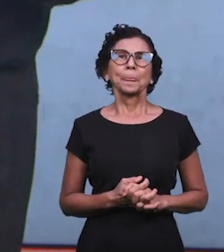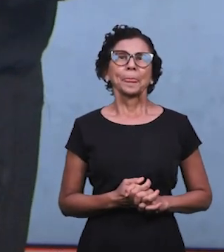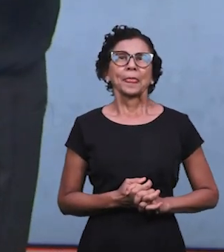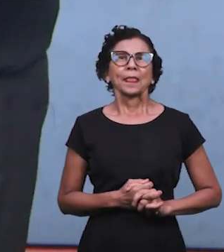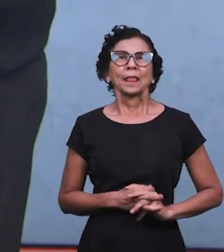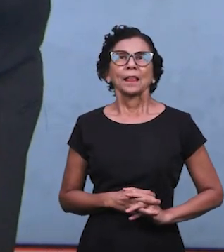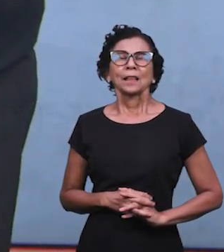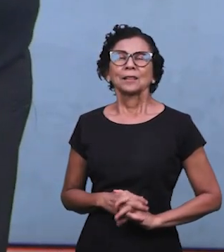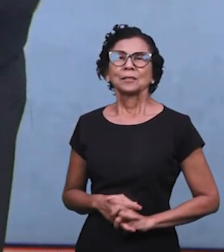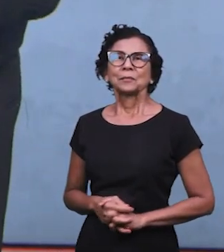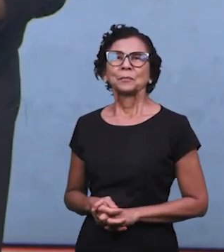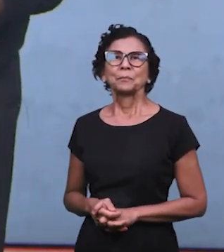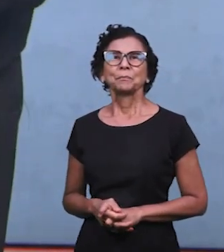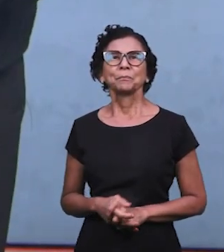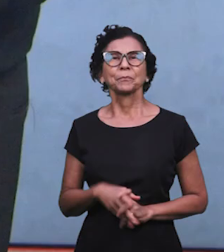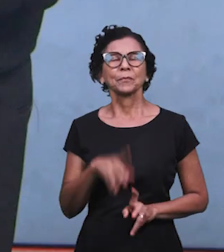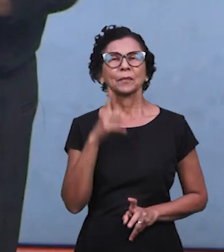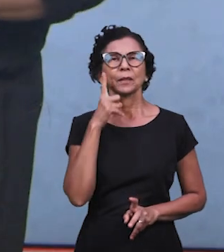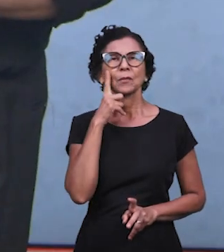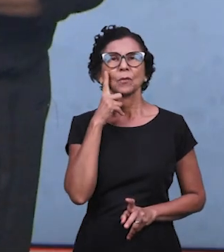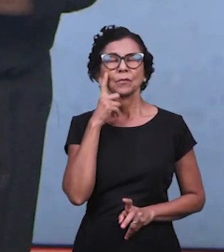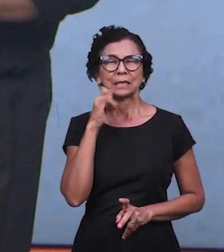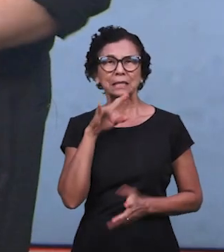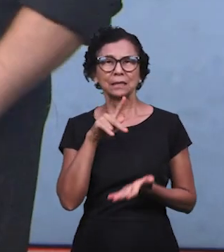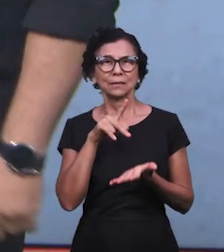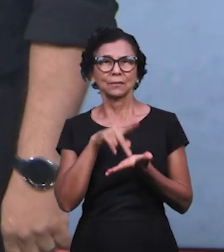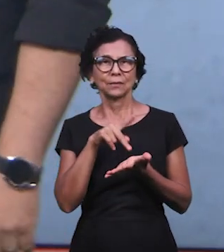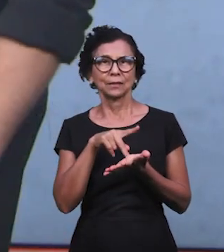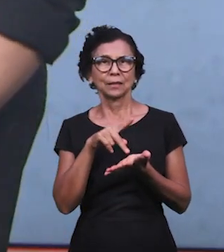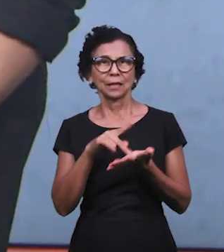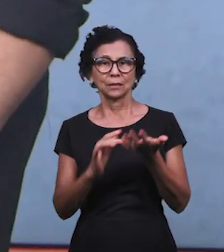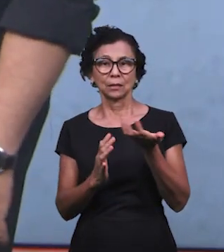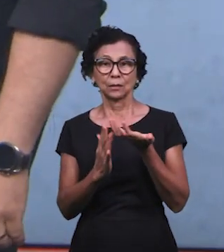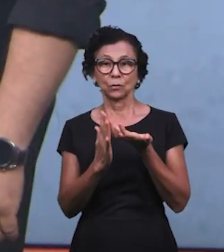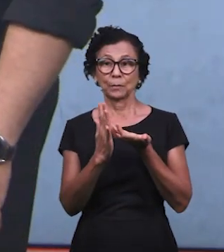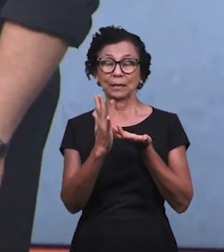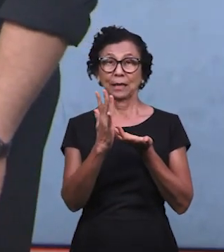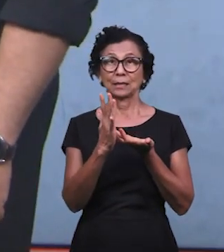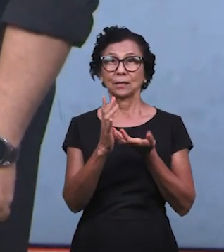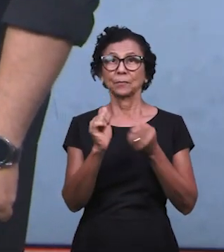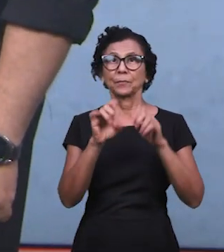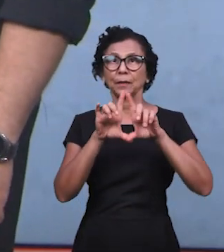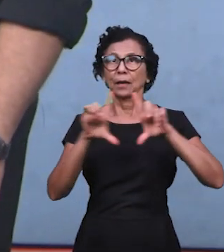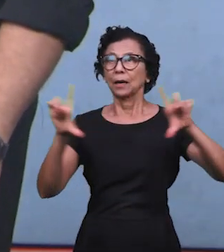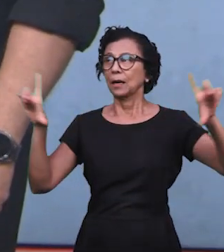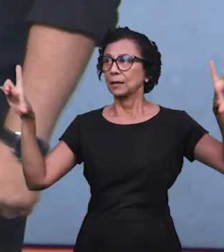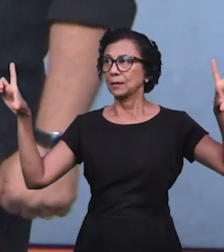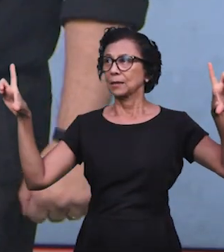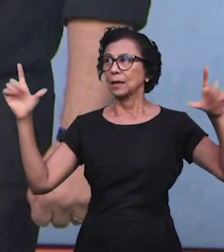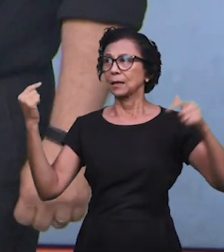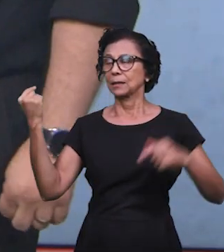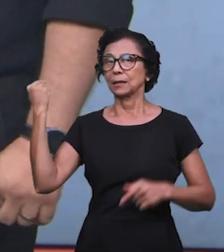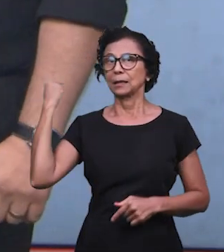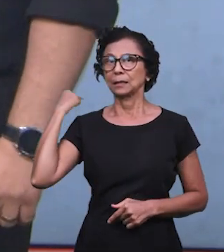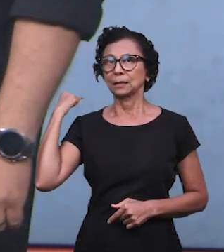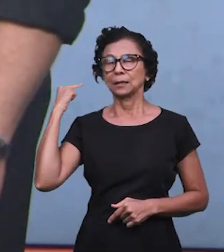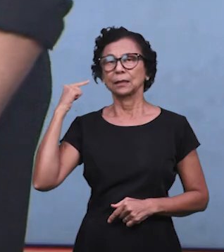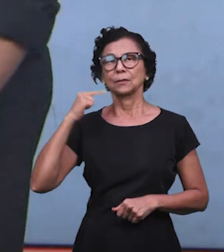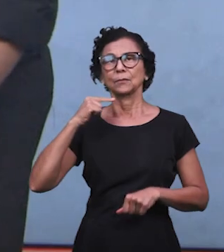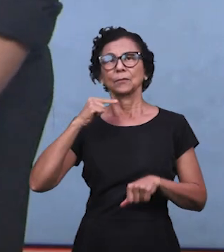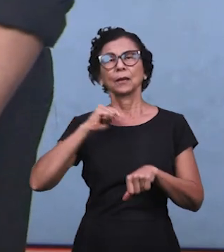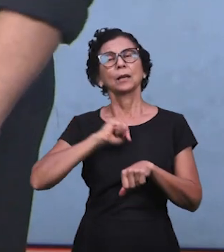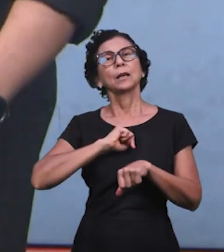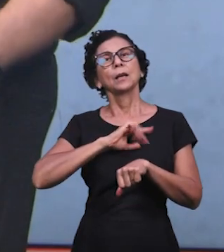sobre luminosidade, ver se ela ilumina mesmo. Nós vamos fazer com que essa tela aqui fique num fundo